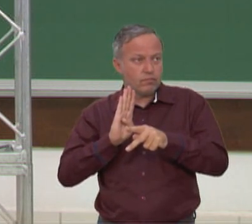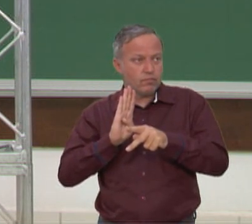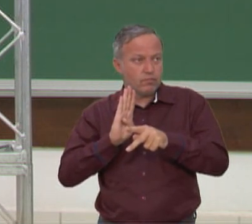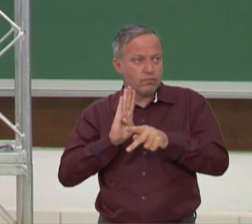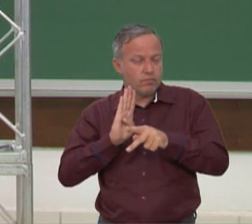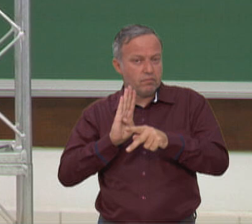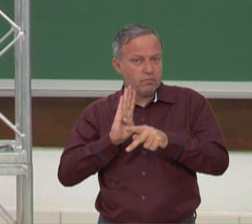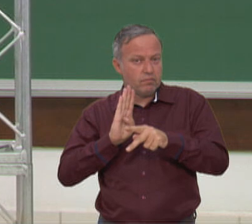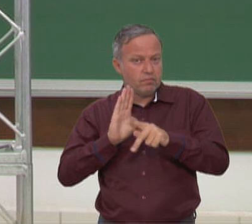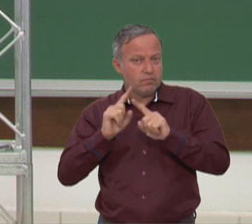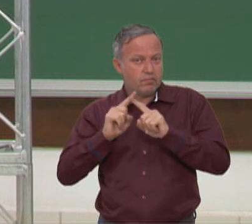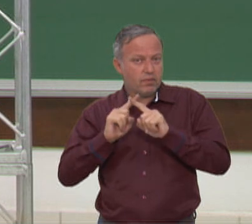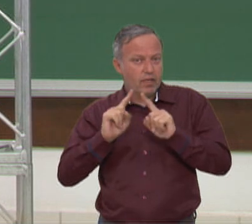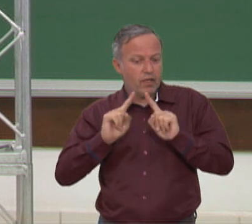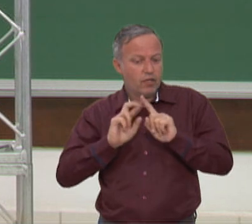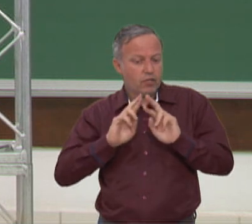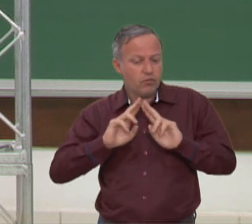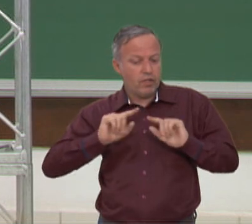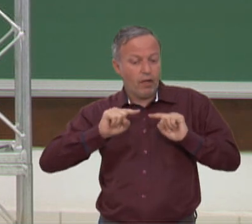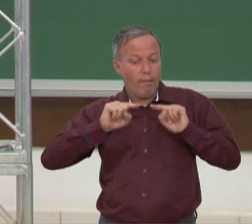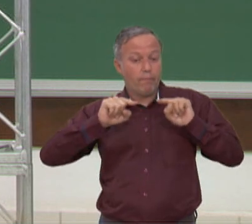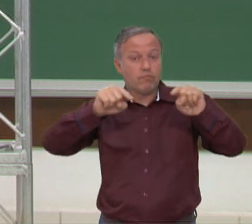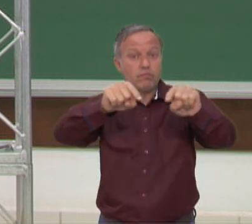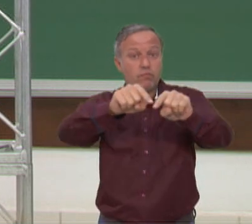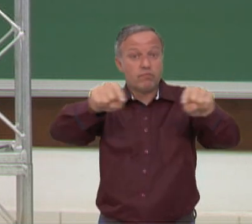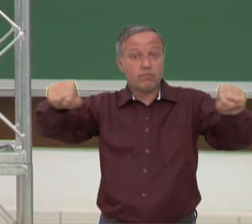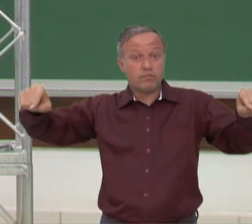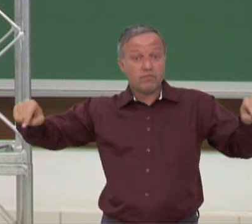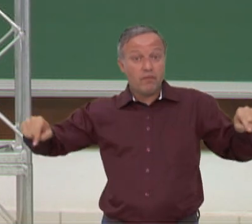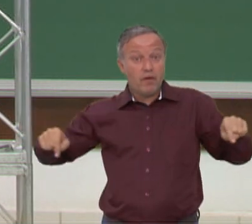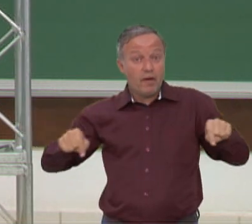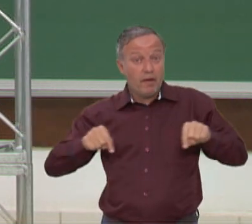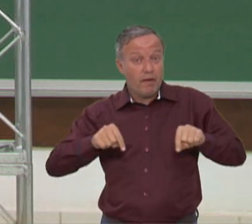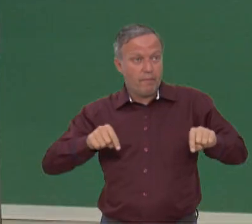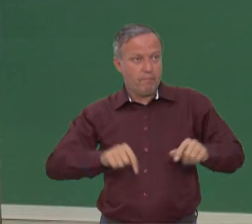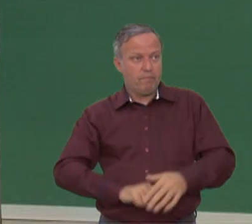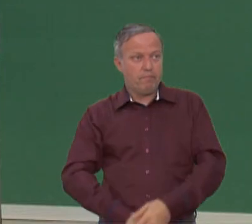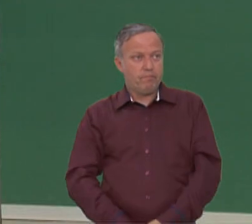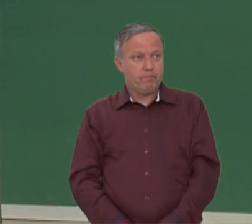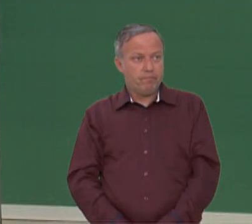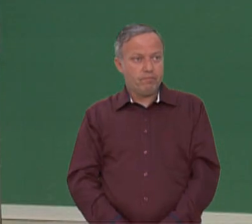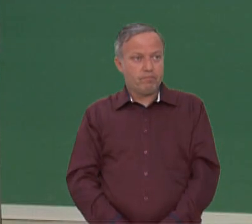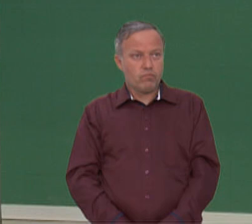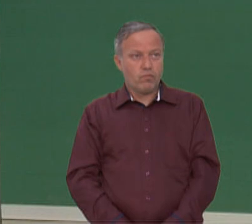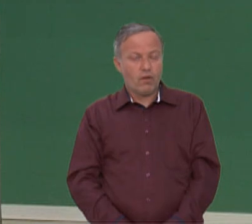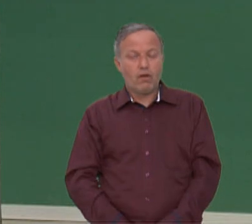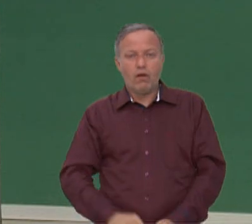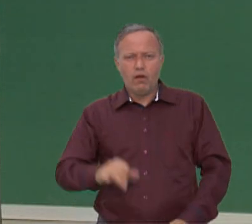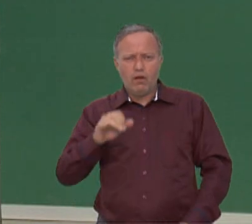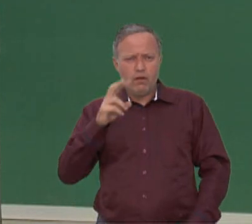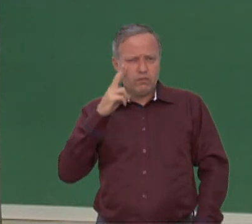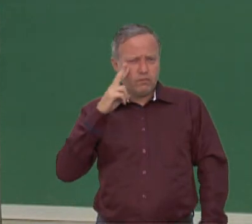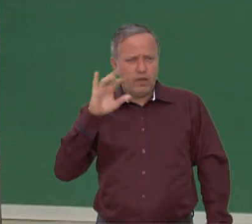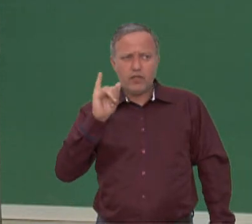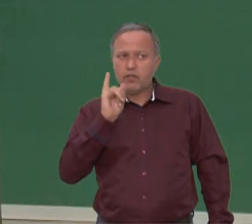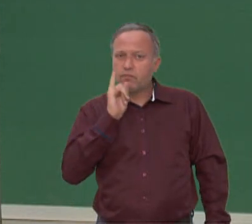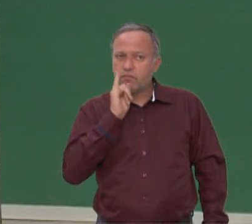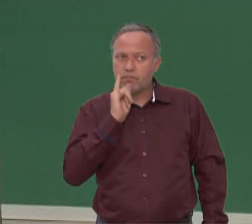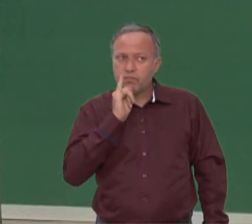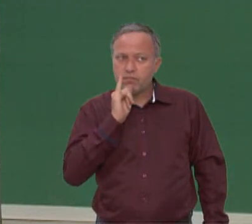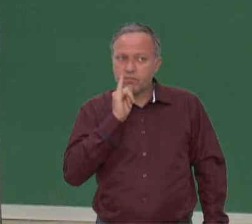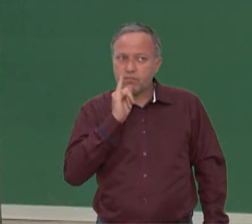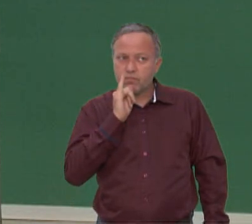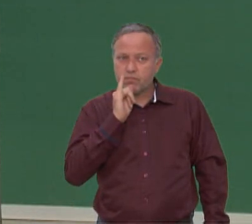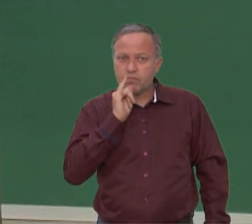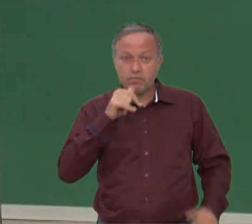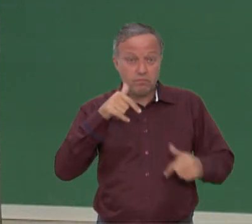ambiente externo que temos ali. Avançando então para a nossa próxima tela, teremos aqui então alguns exemplos para